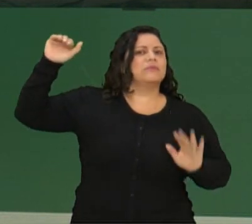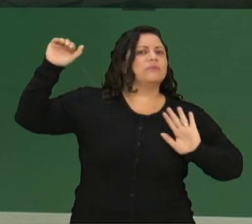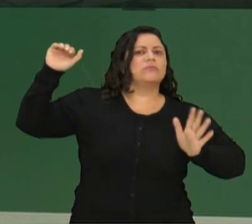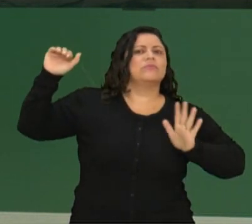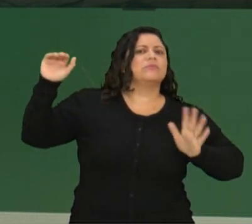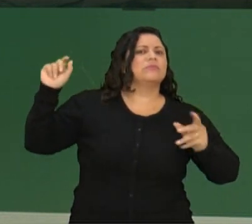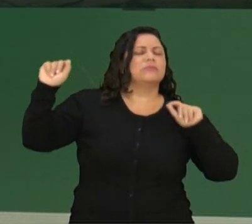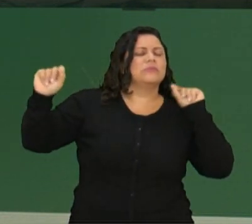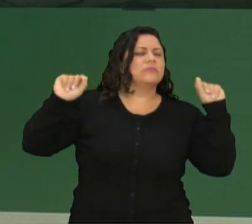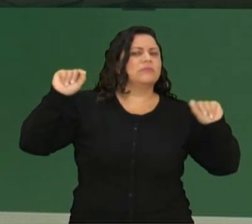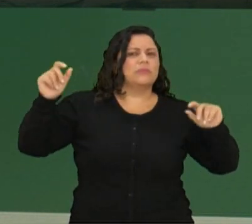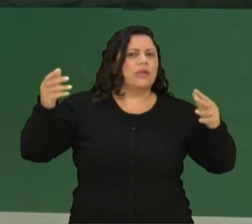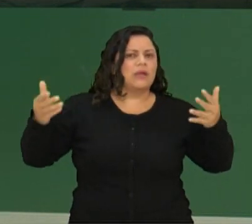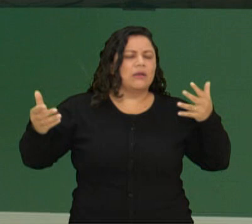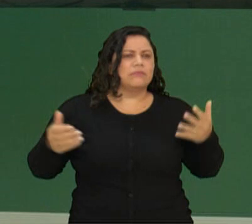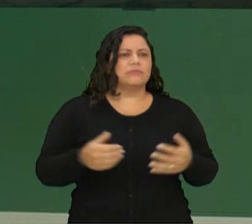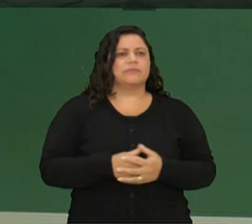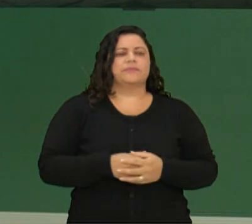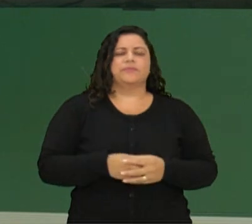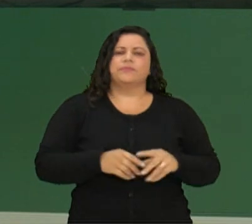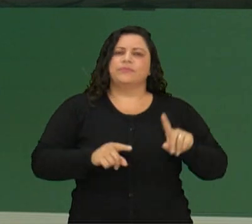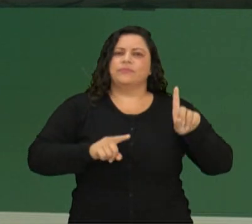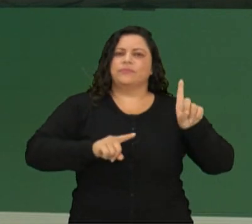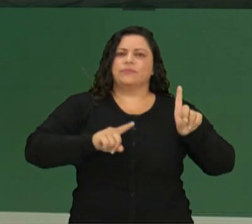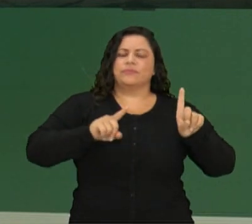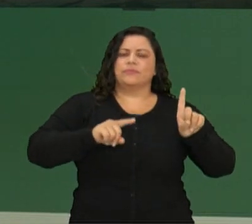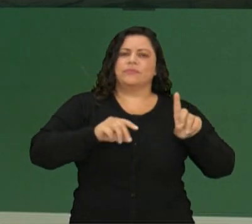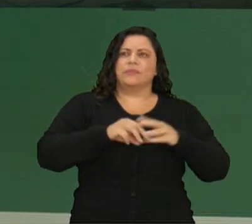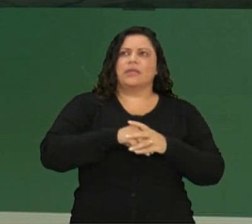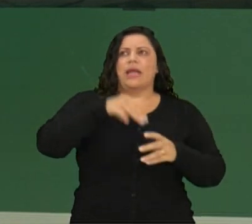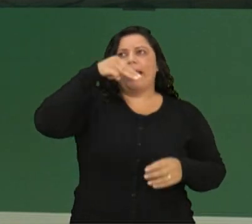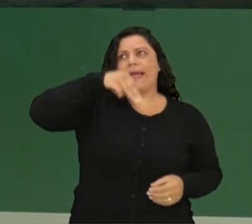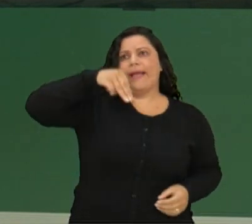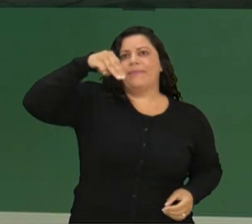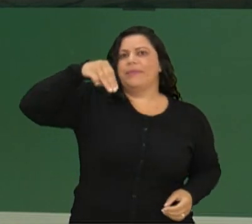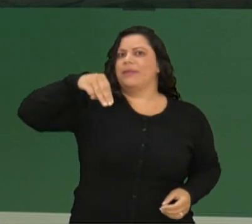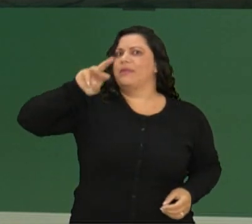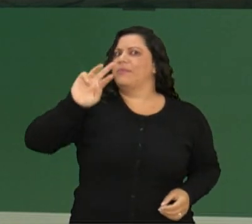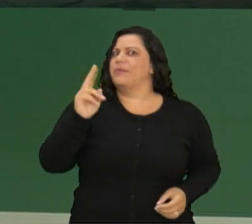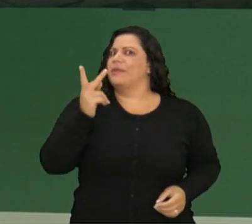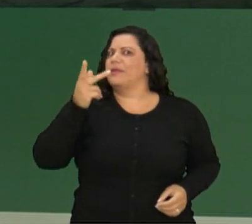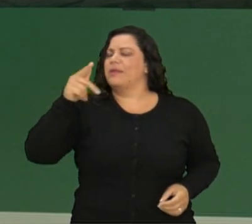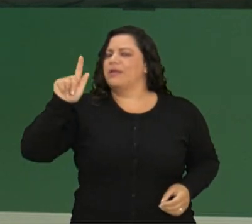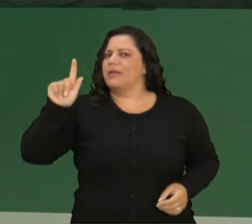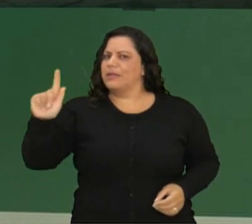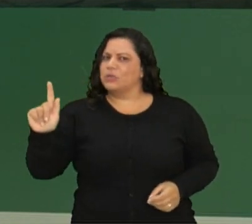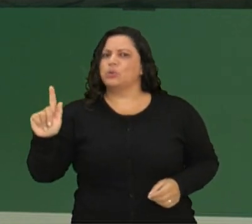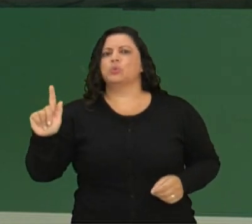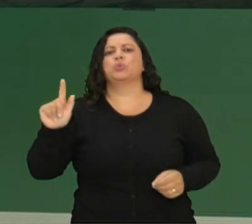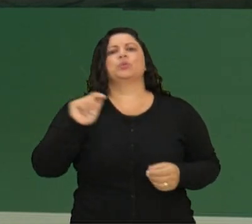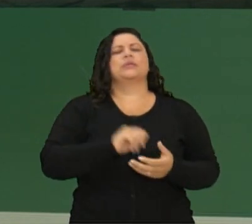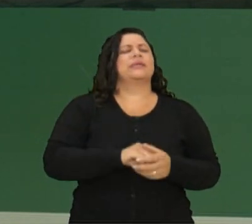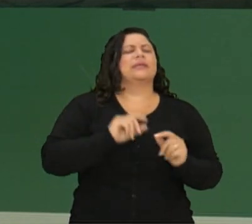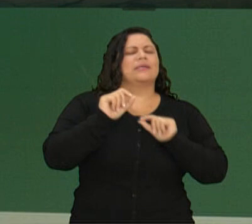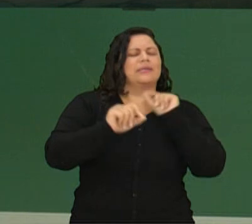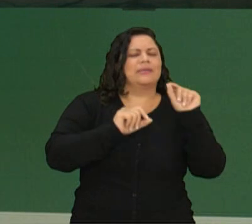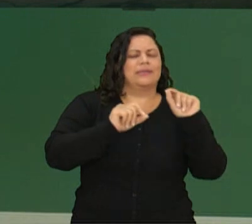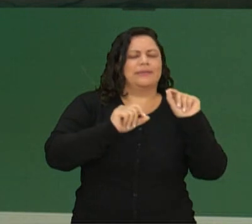fala numa escala, numa medida mmHg, né, milímetros de mercúrio, que